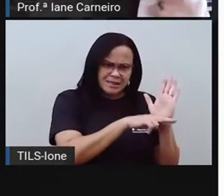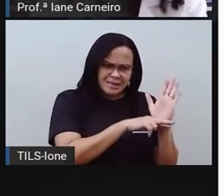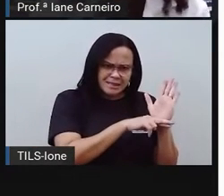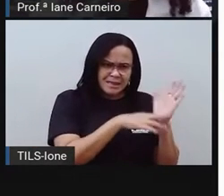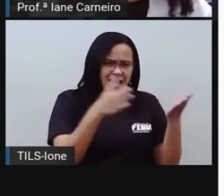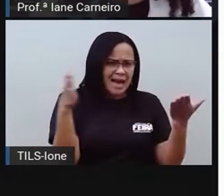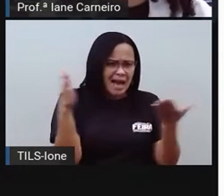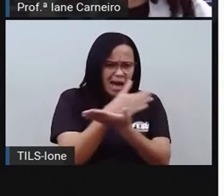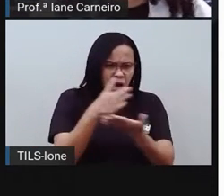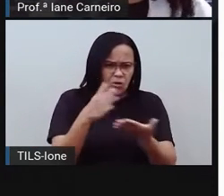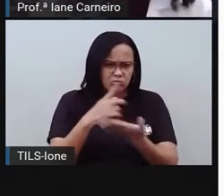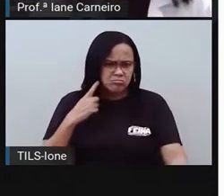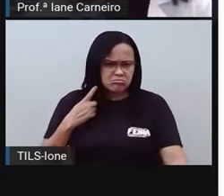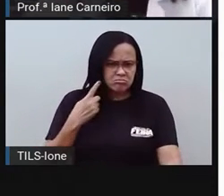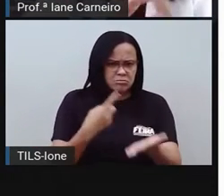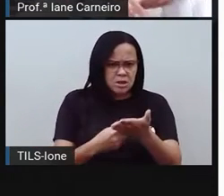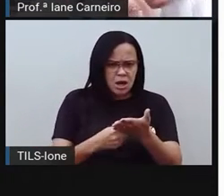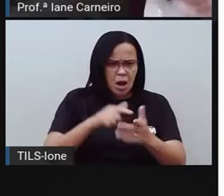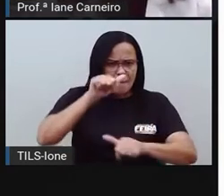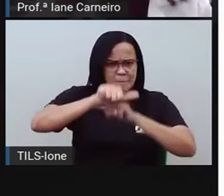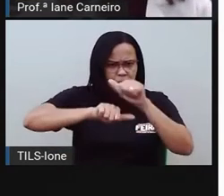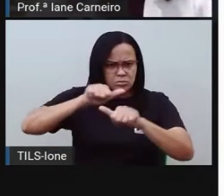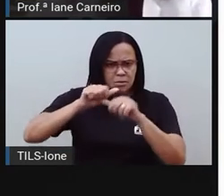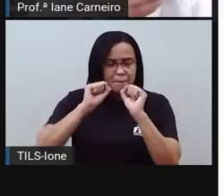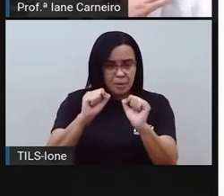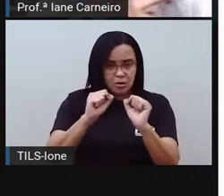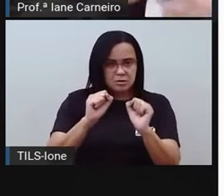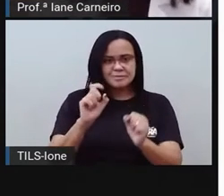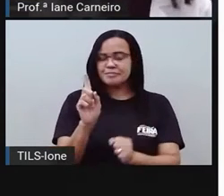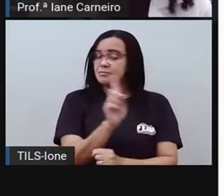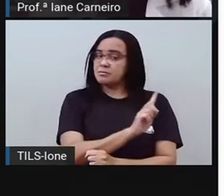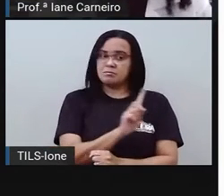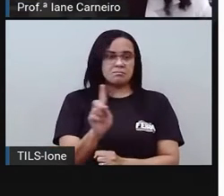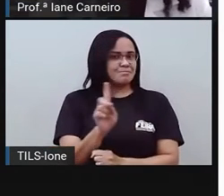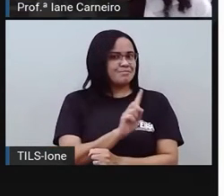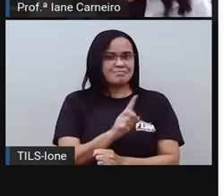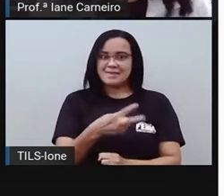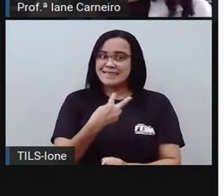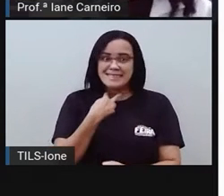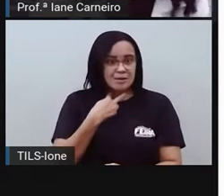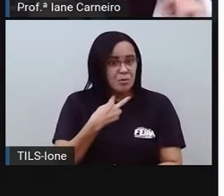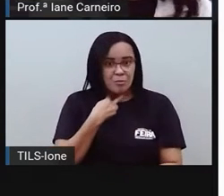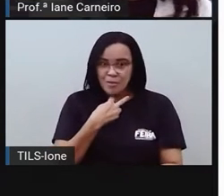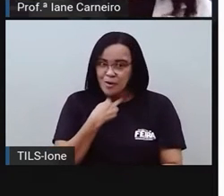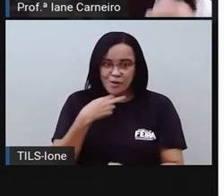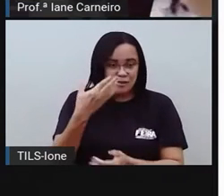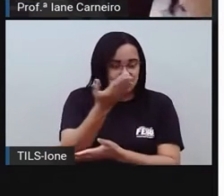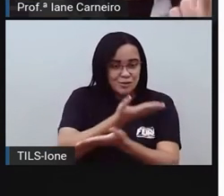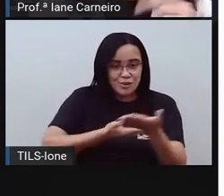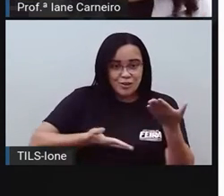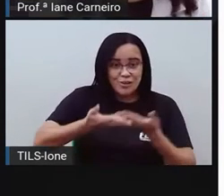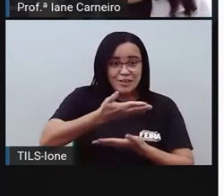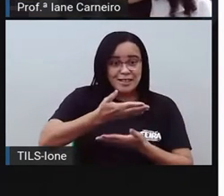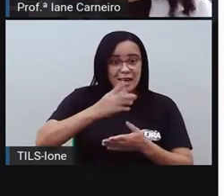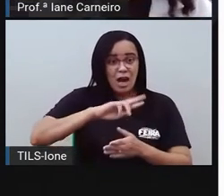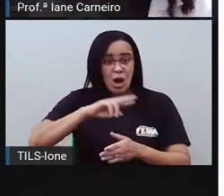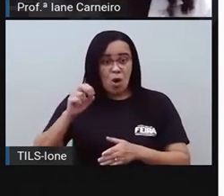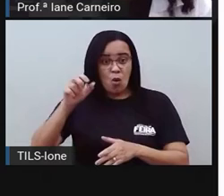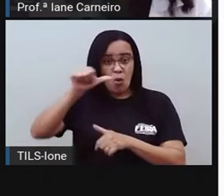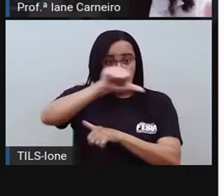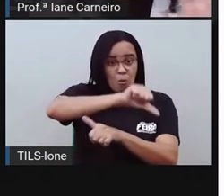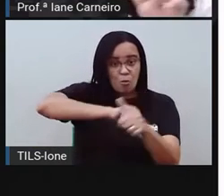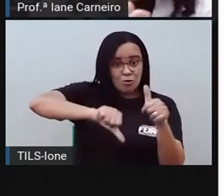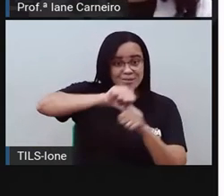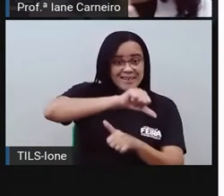ser mudados, né? Que são regras que a gente não pode negociar. Por exemplo, ser educado é